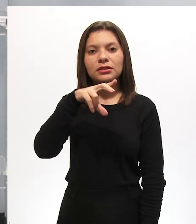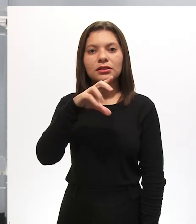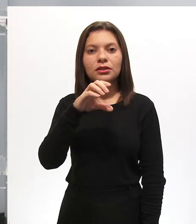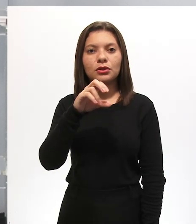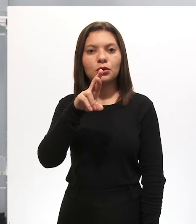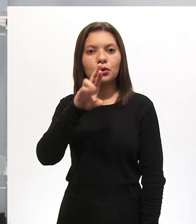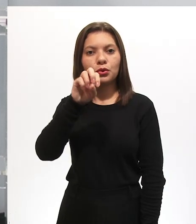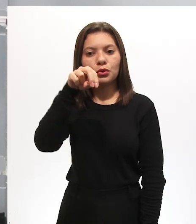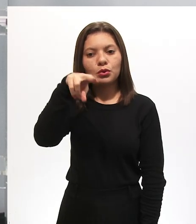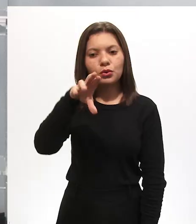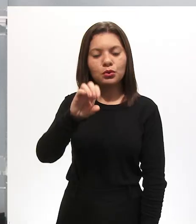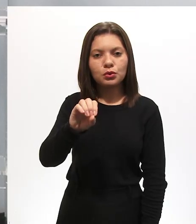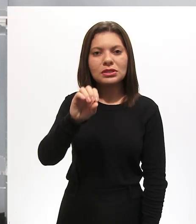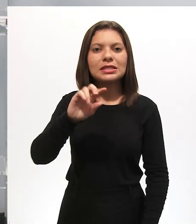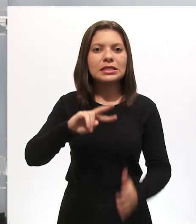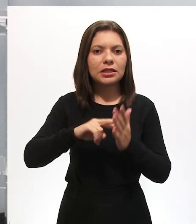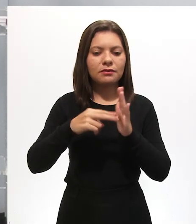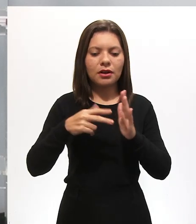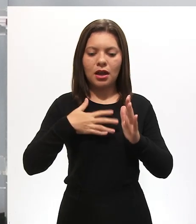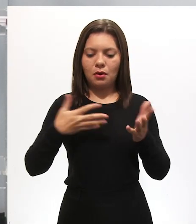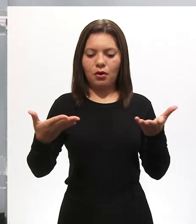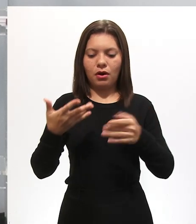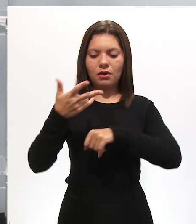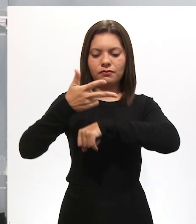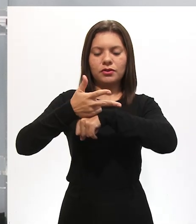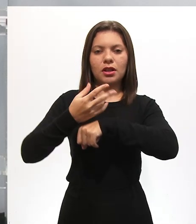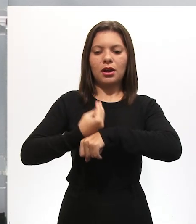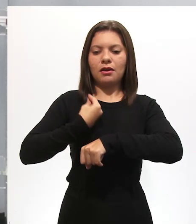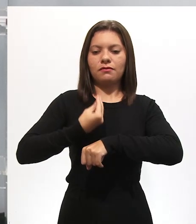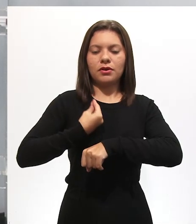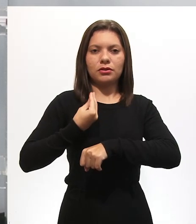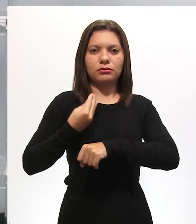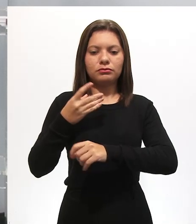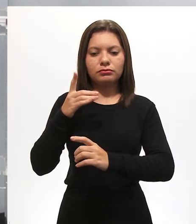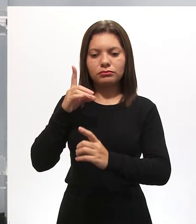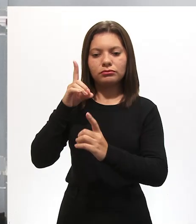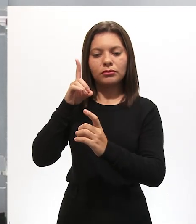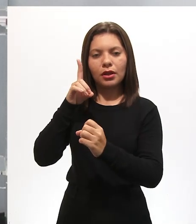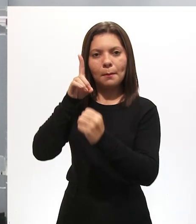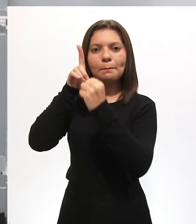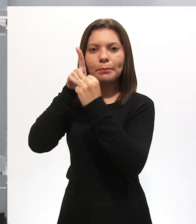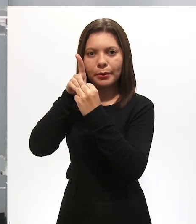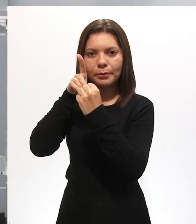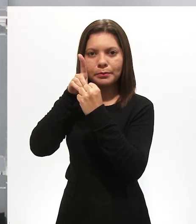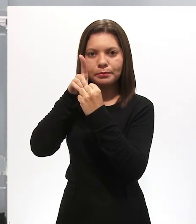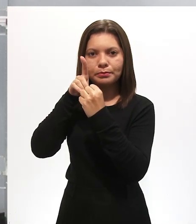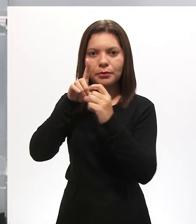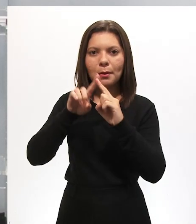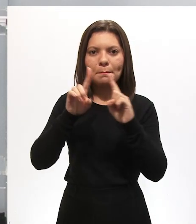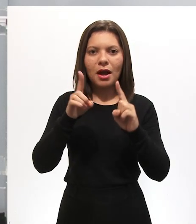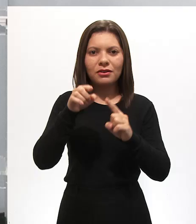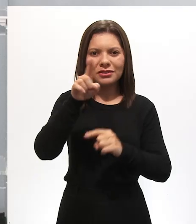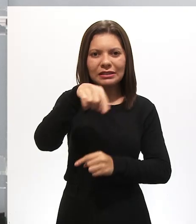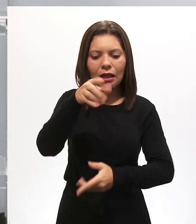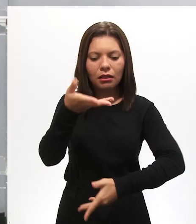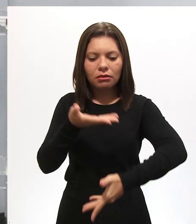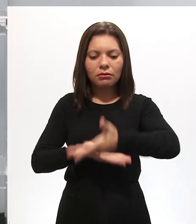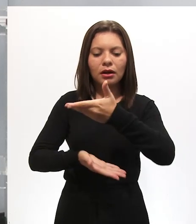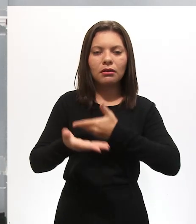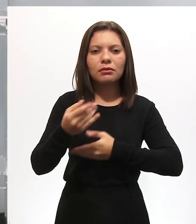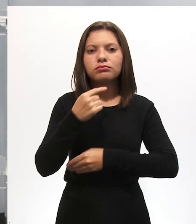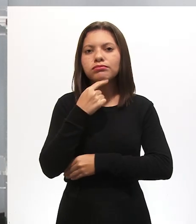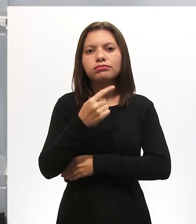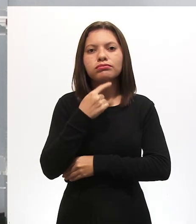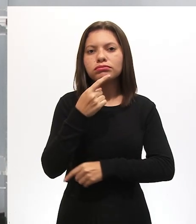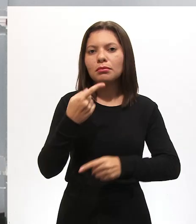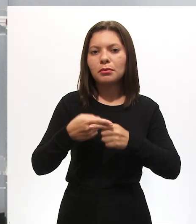acontecendo a gravação. Vocês vão poder assistir em outros momentos, mas vocês não vão ter a interação comigo. Vocês não vão